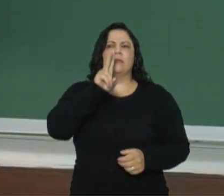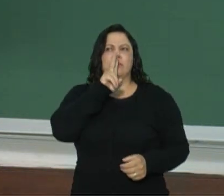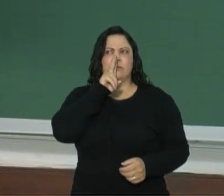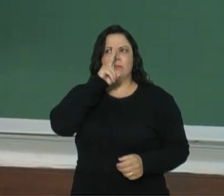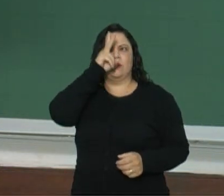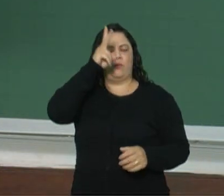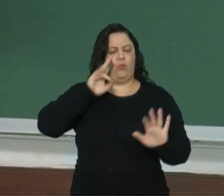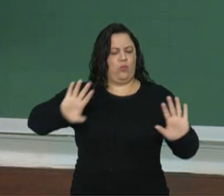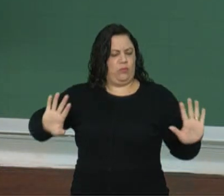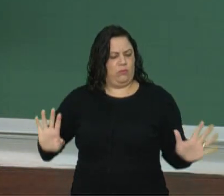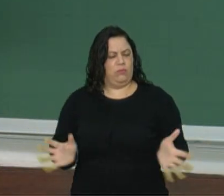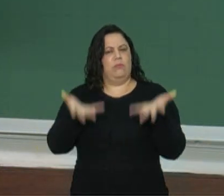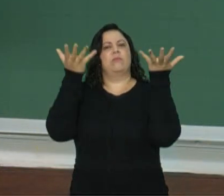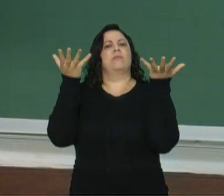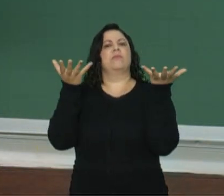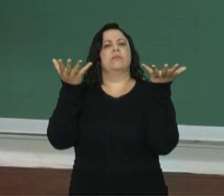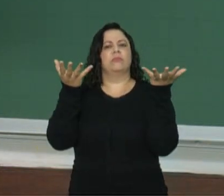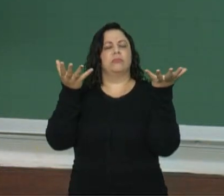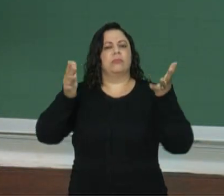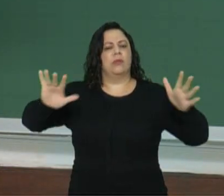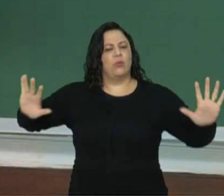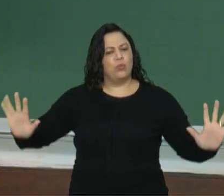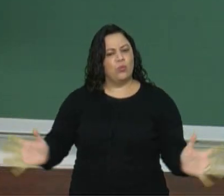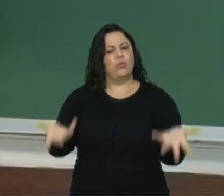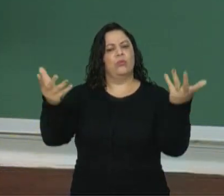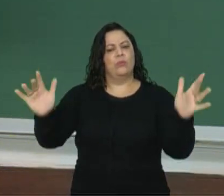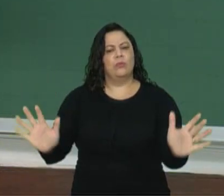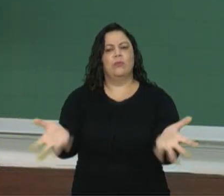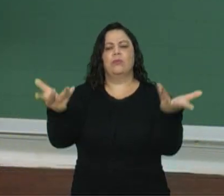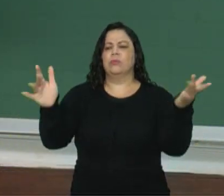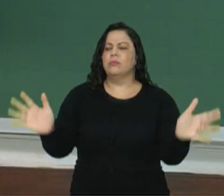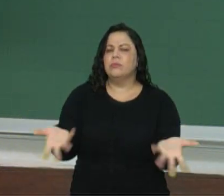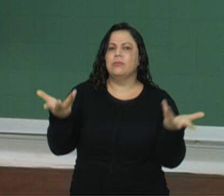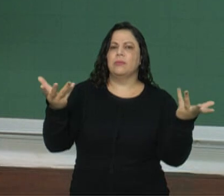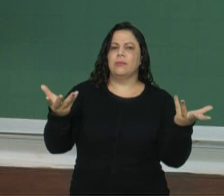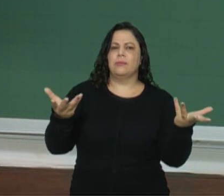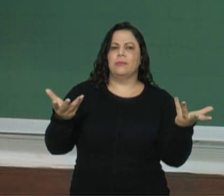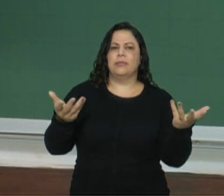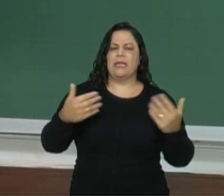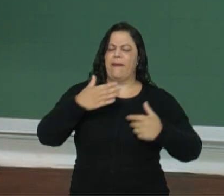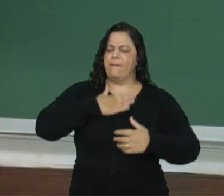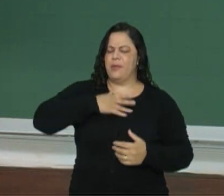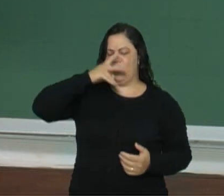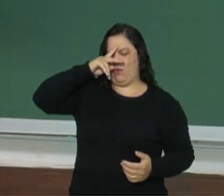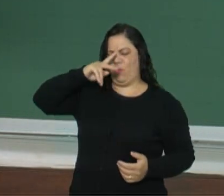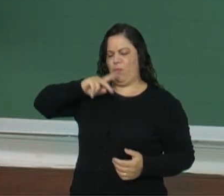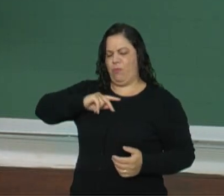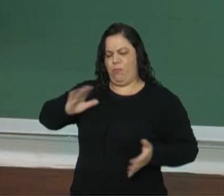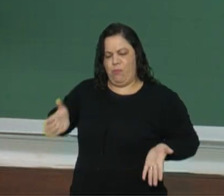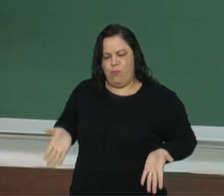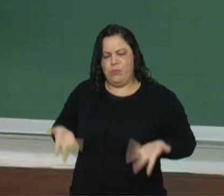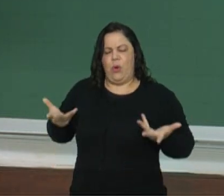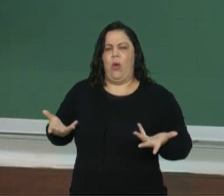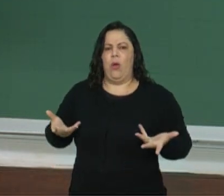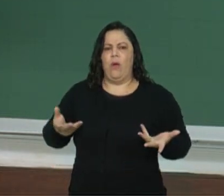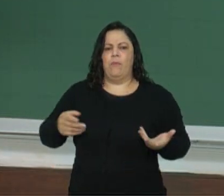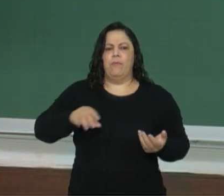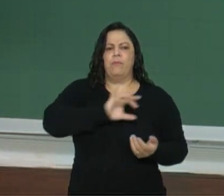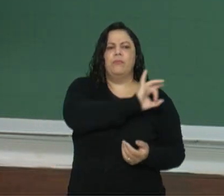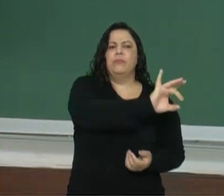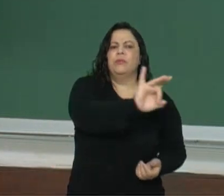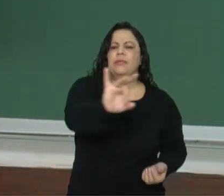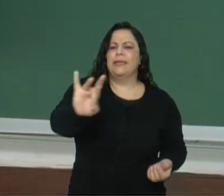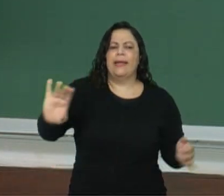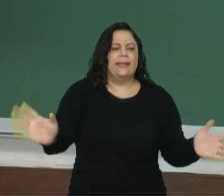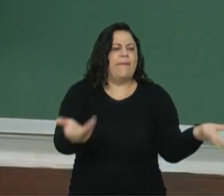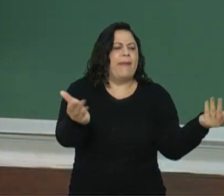e fortalecer os outros, fortalecer o outro, ou seja, a ação aqui é entendida